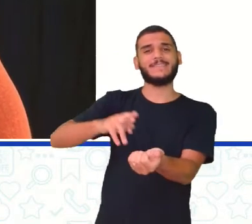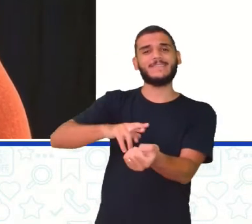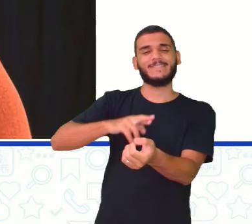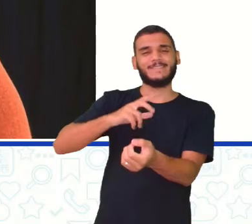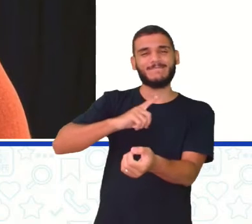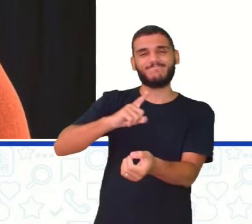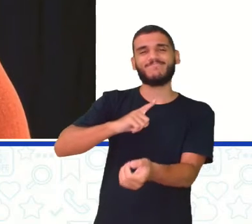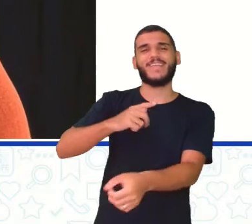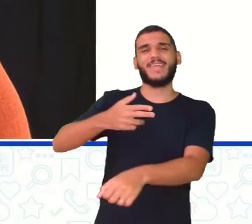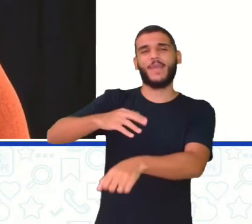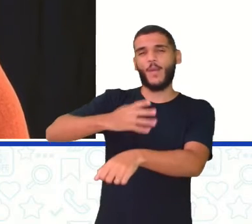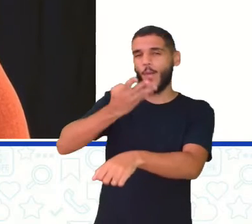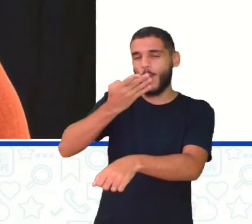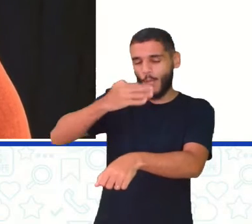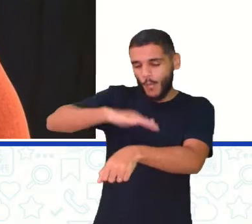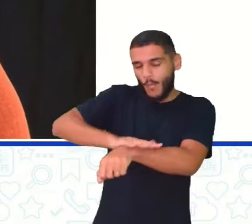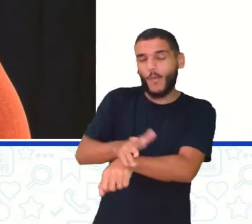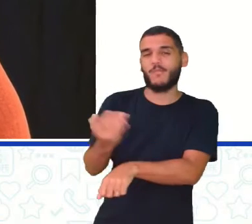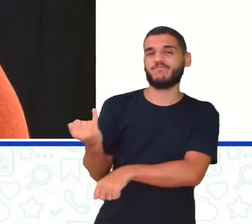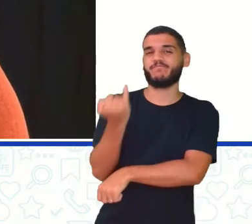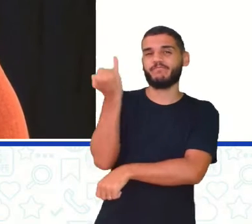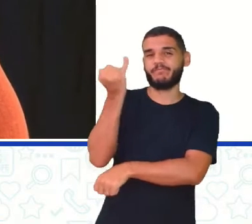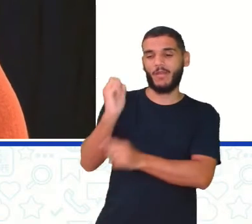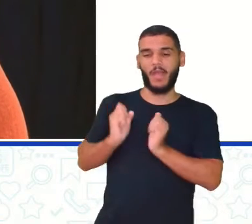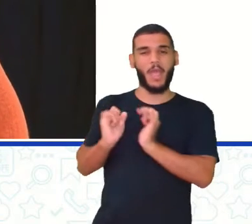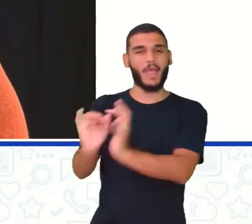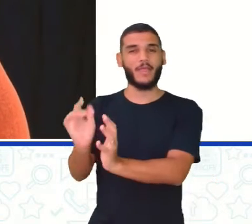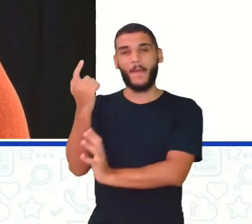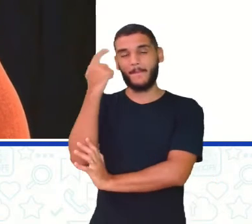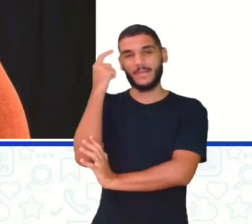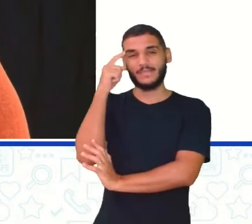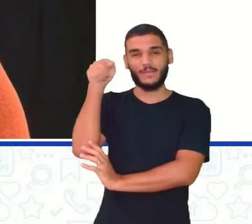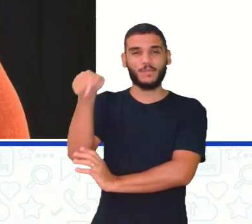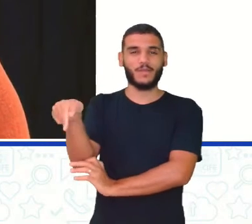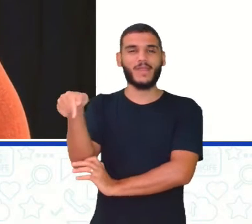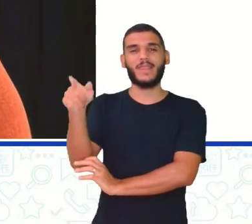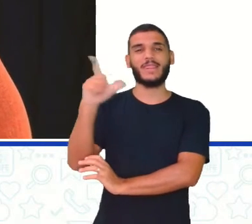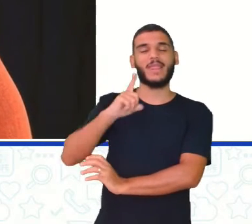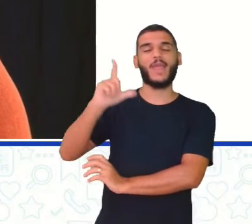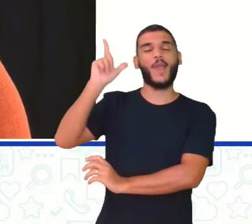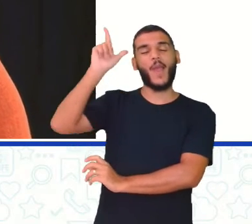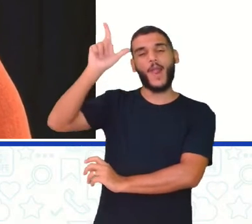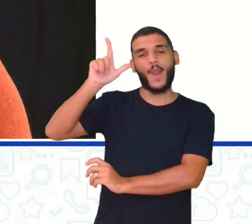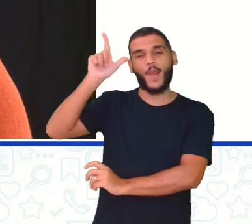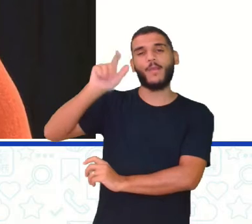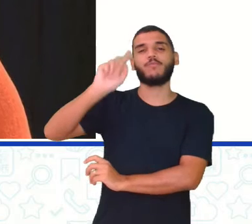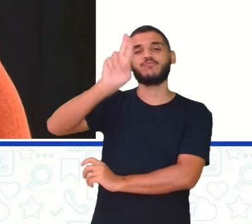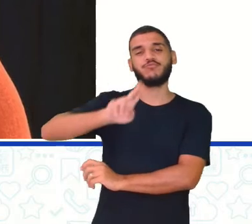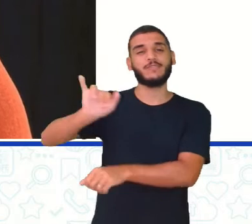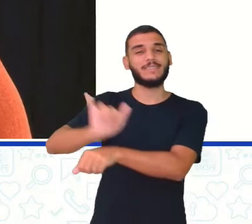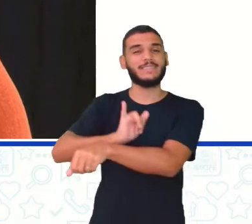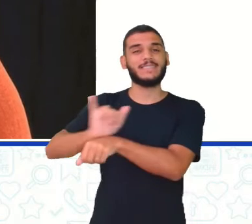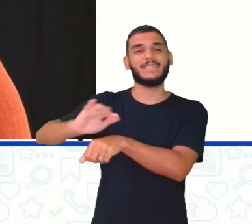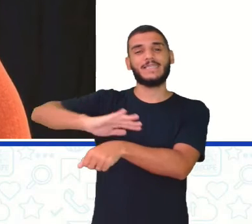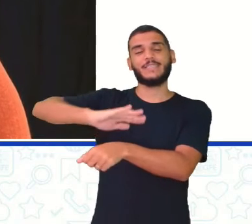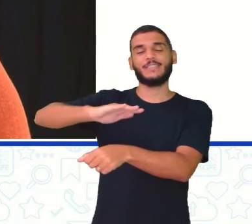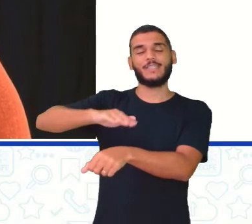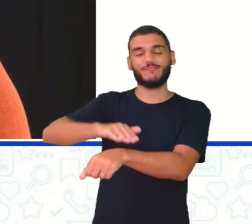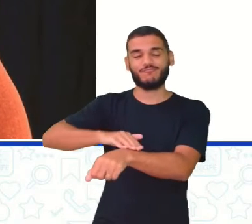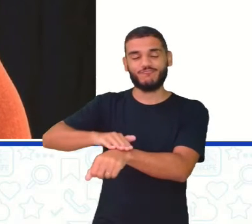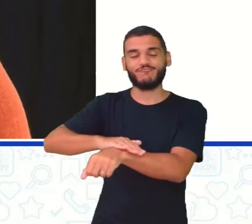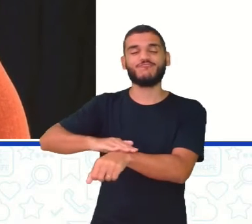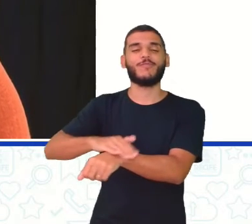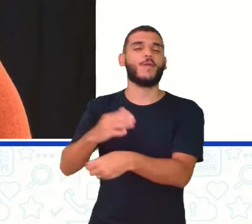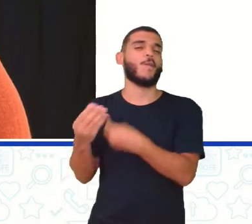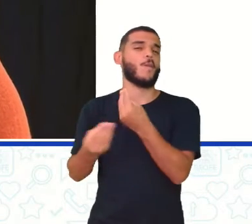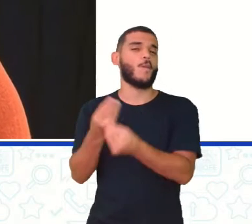são pensadas, ou seja, sua história, suas ações são pensadas a partir de uma lógica racial. É a partir desse suposto que a gente entende